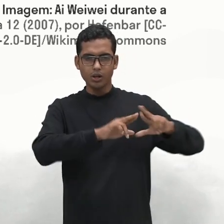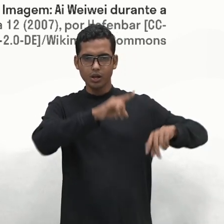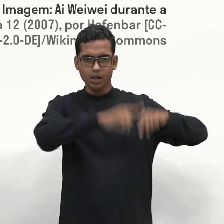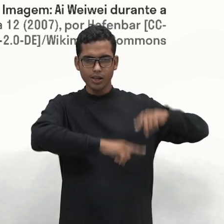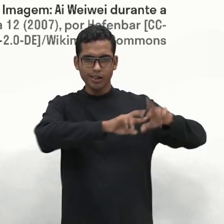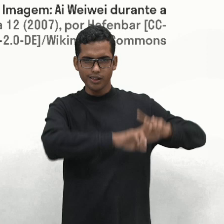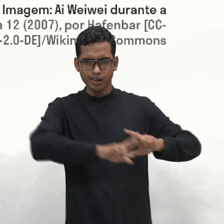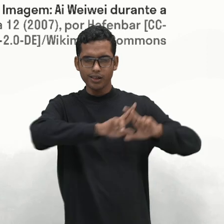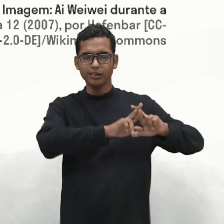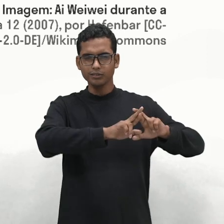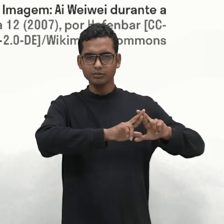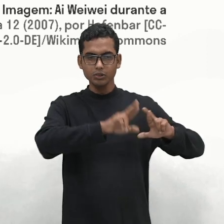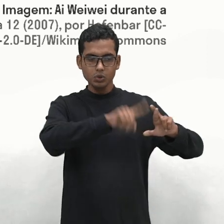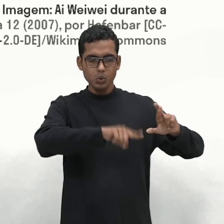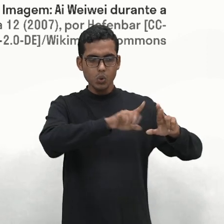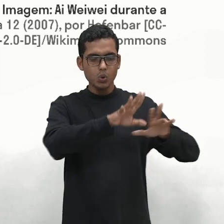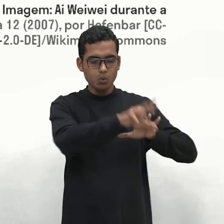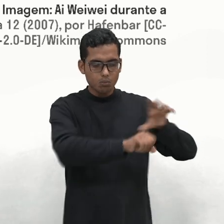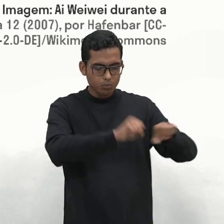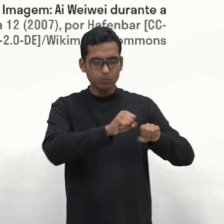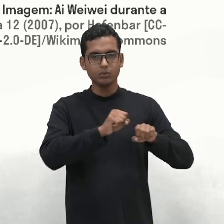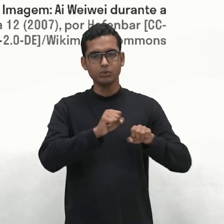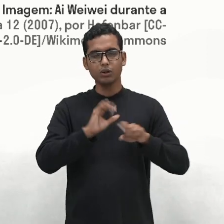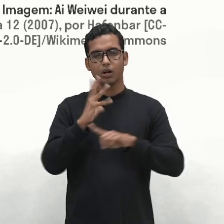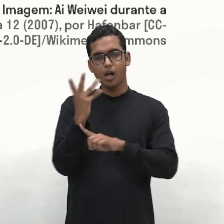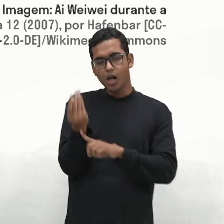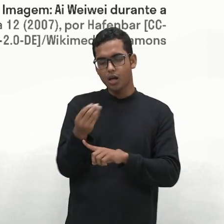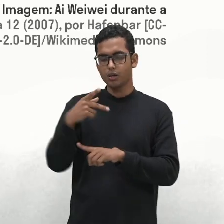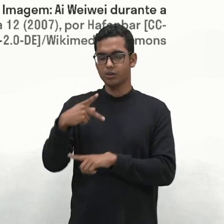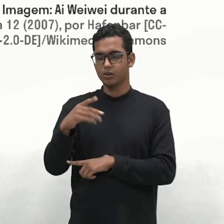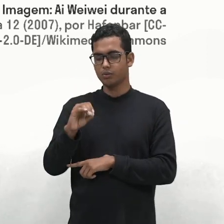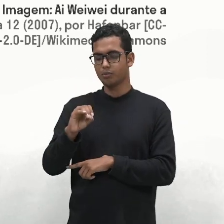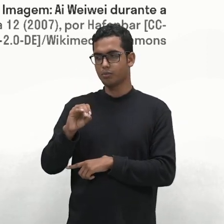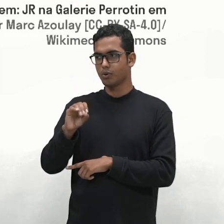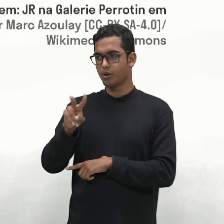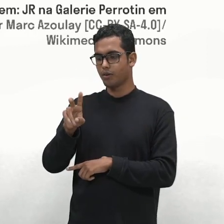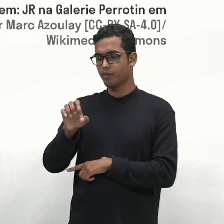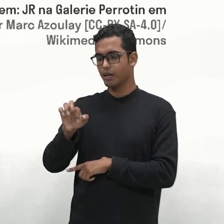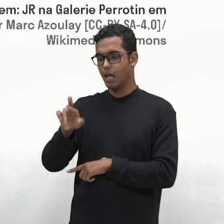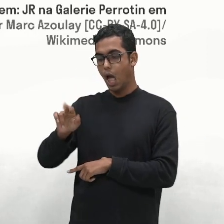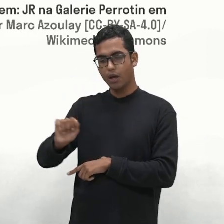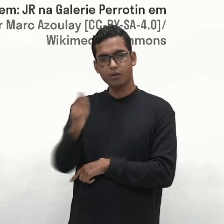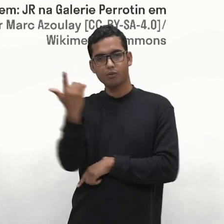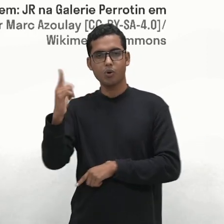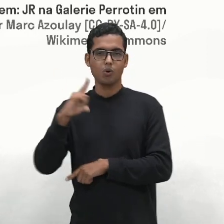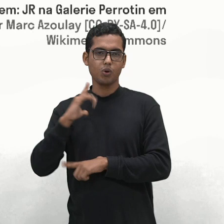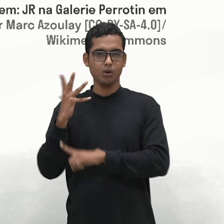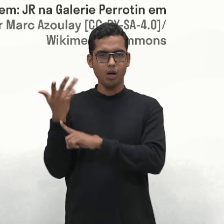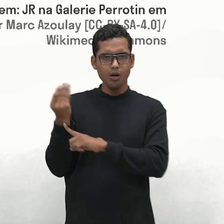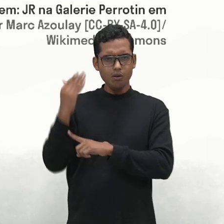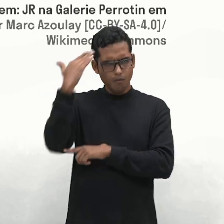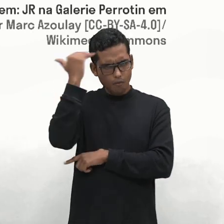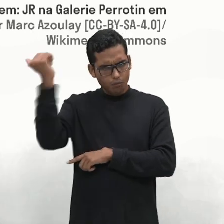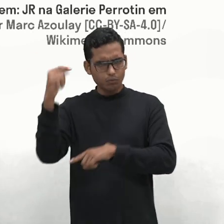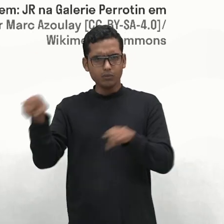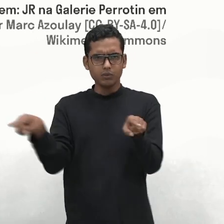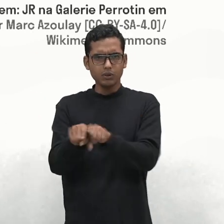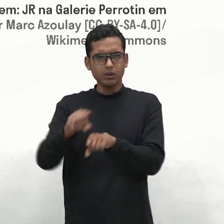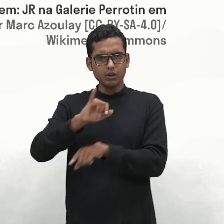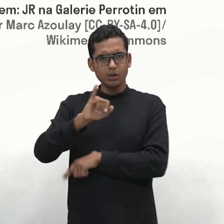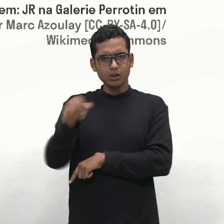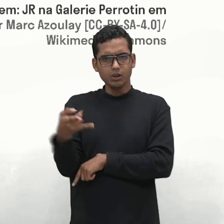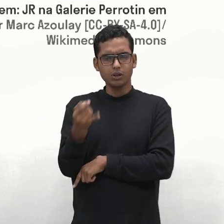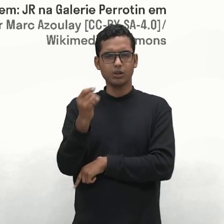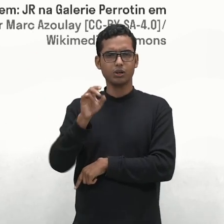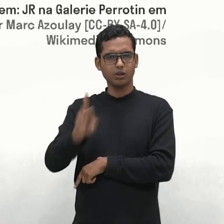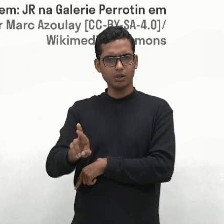é denominado a arte povera. Nós temos também outro artista que muito conceitual, que ele vai trabalhar, que é o Jean René, que